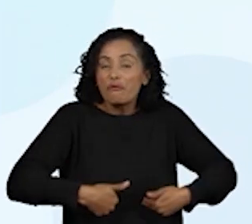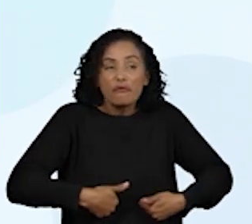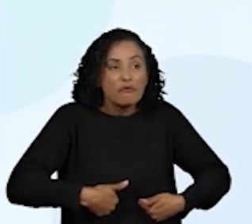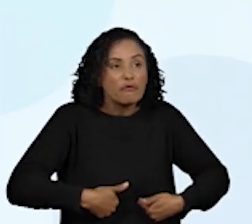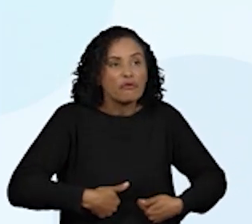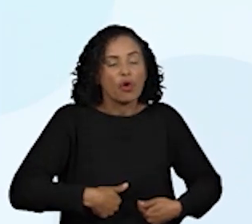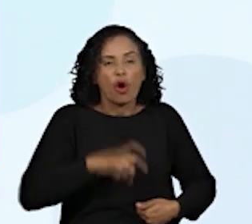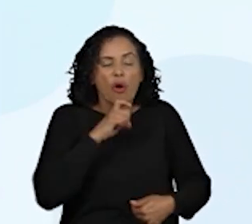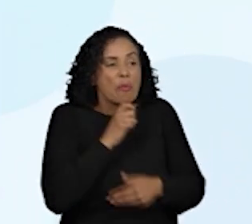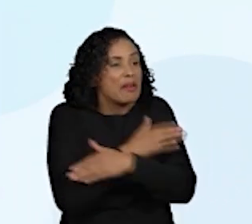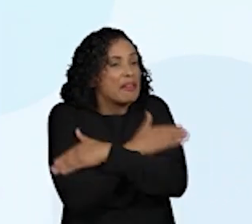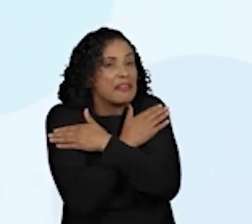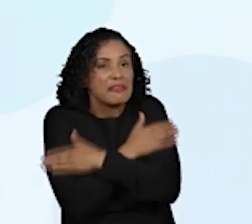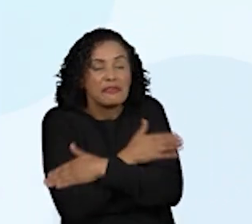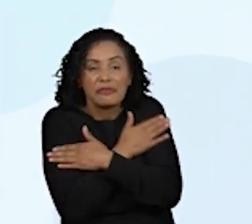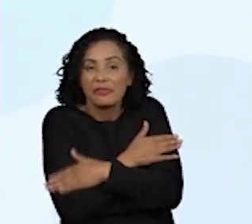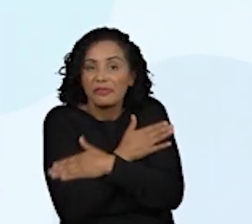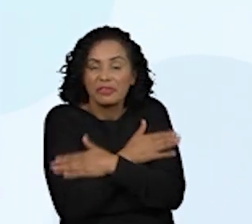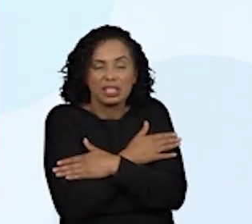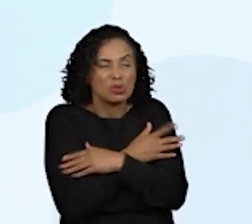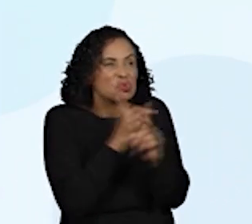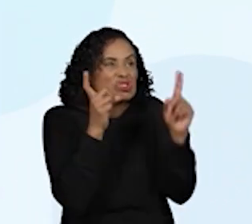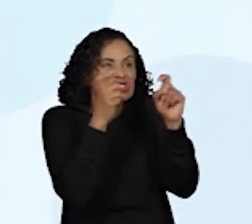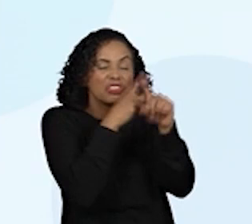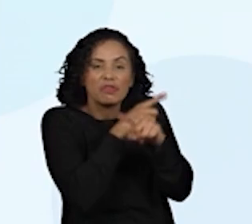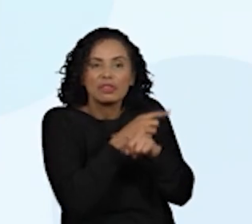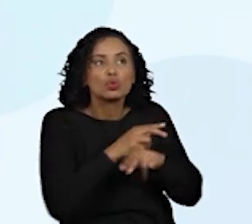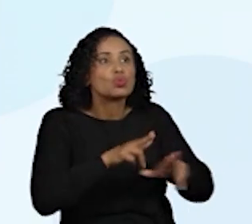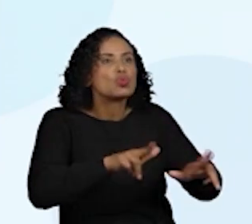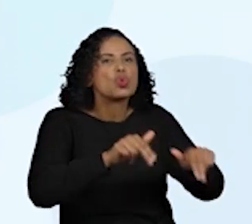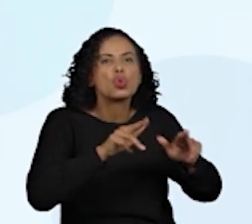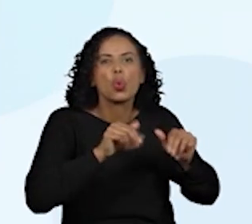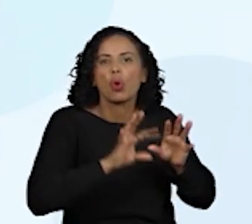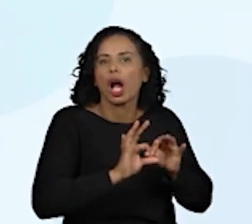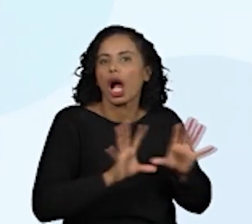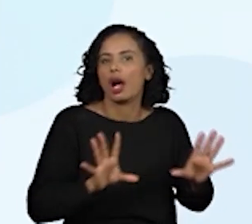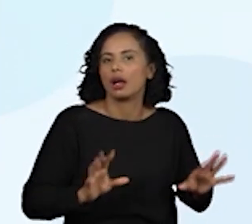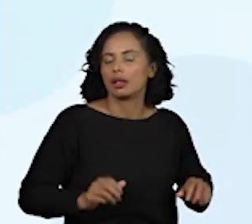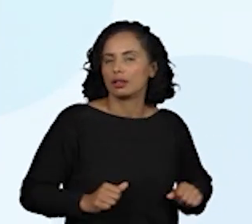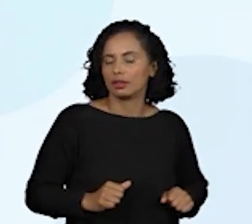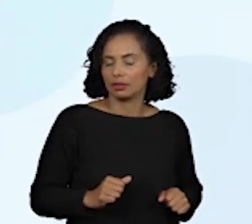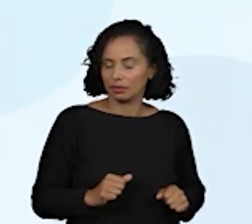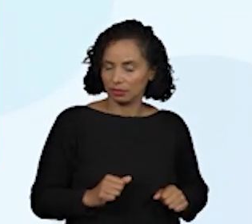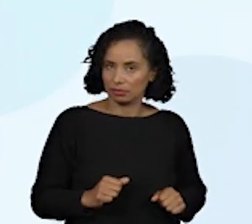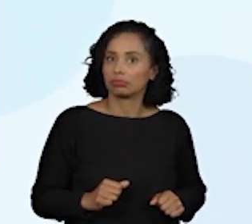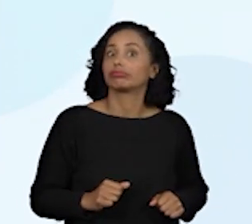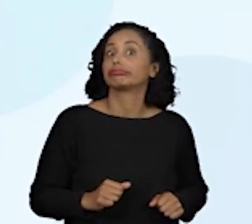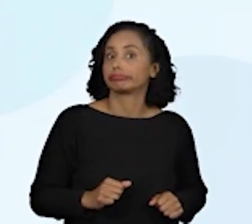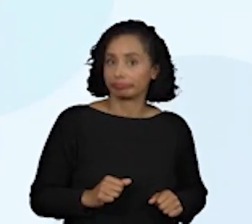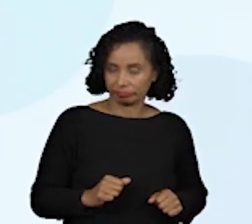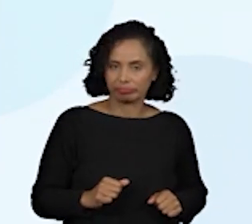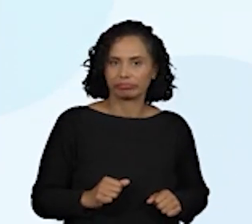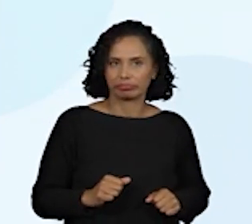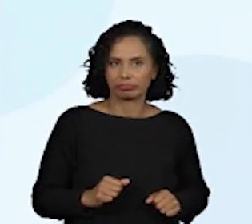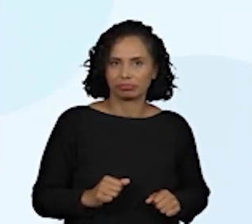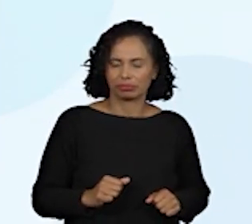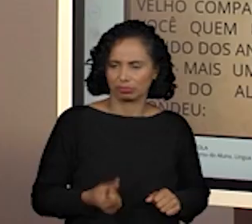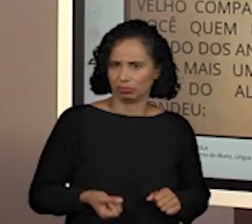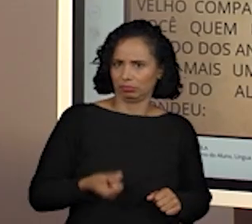qualquer outro tipo de dificuldade. Ele não disse que era, sim, sou